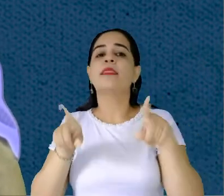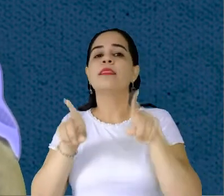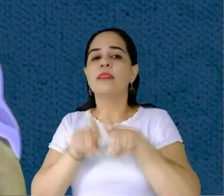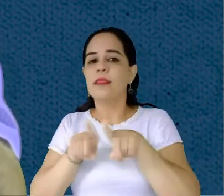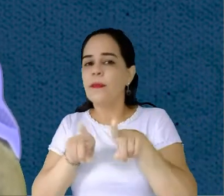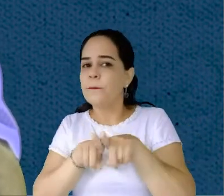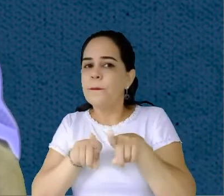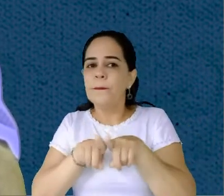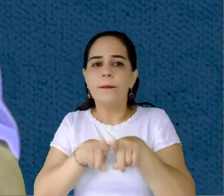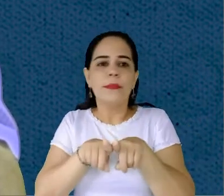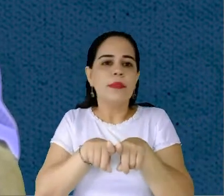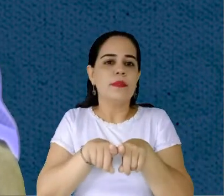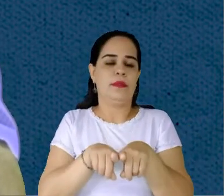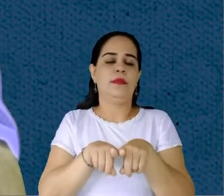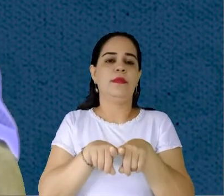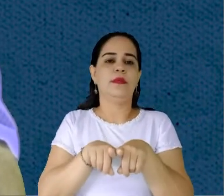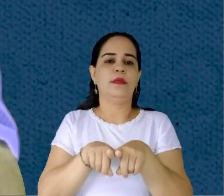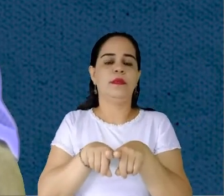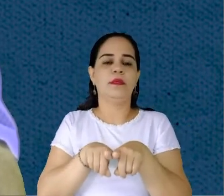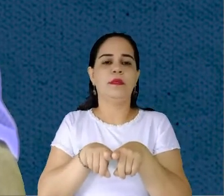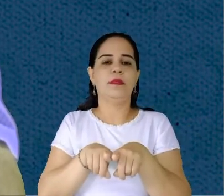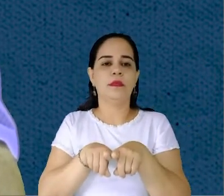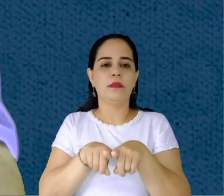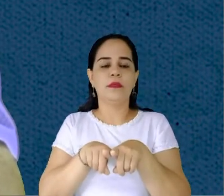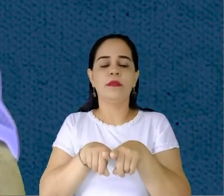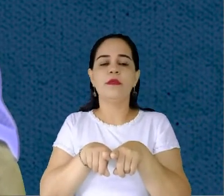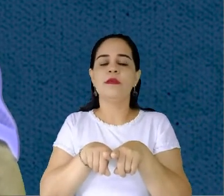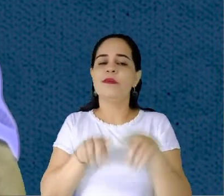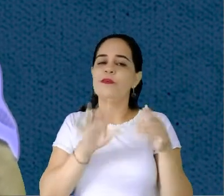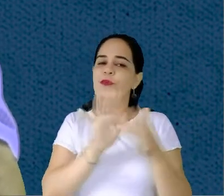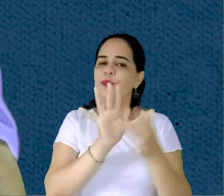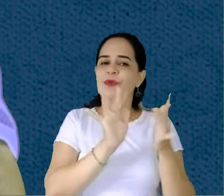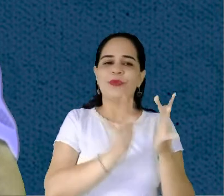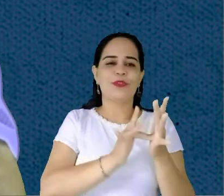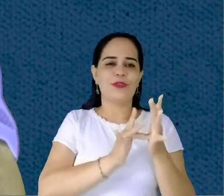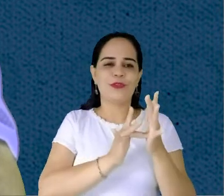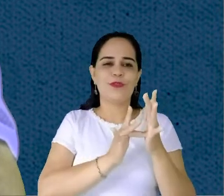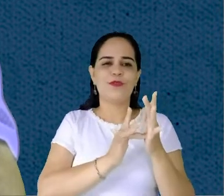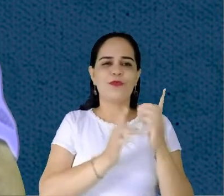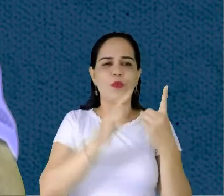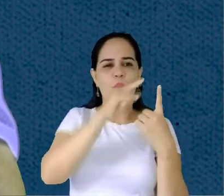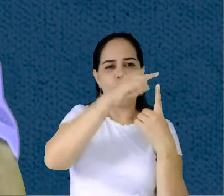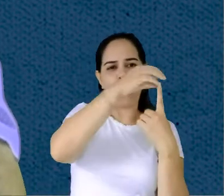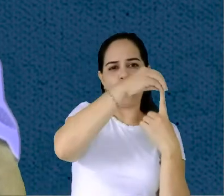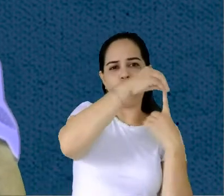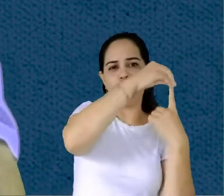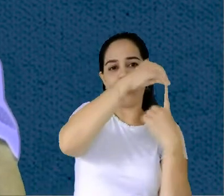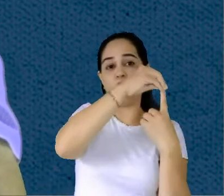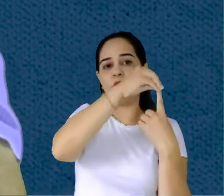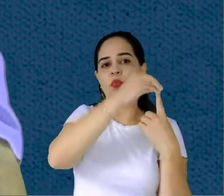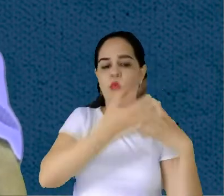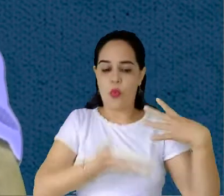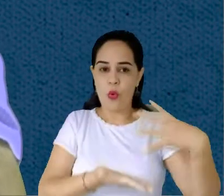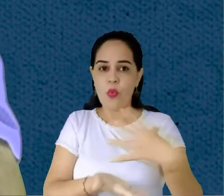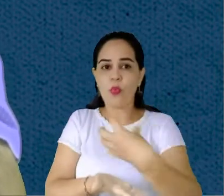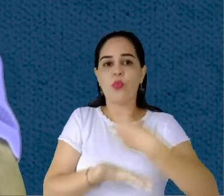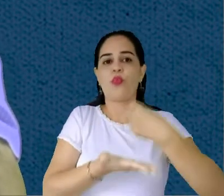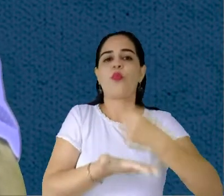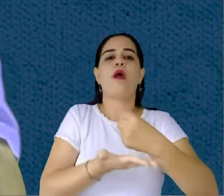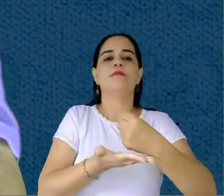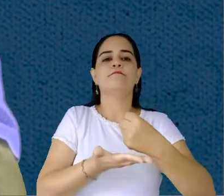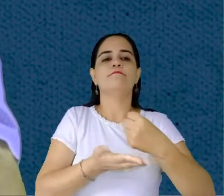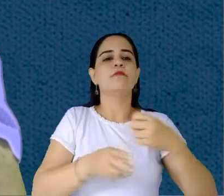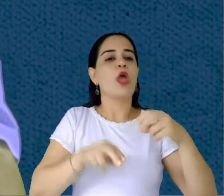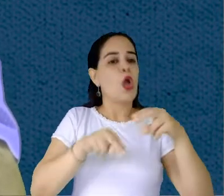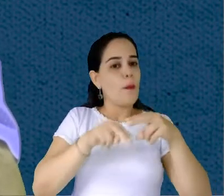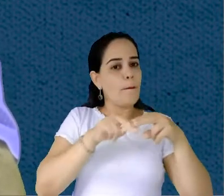tá? Acreditar também que Ele é o autor da salvação,